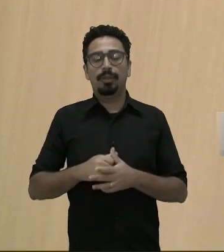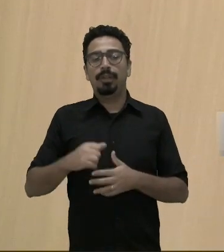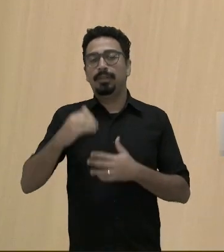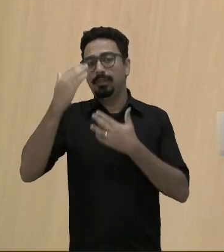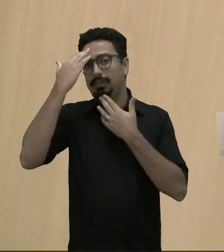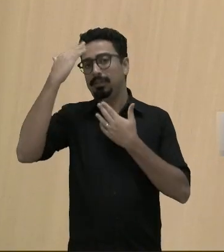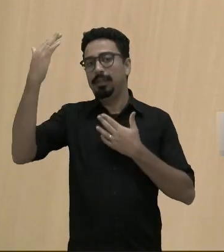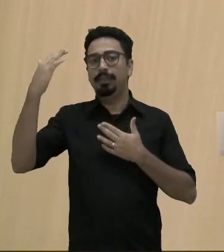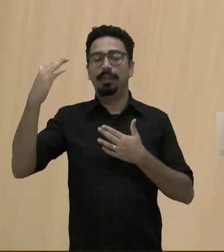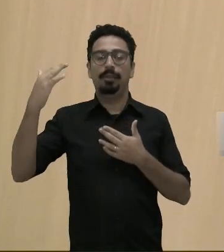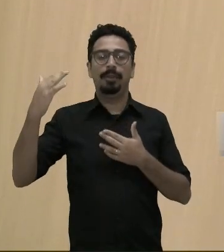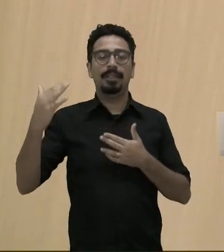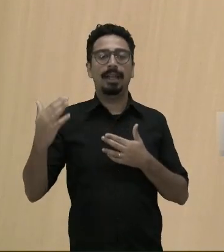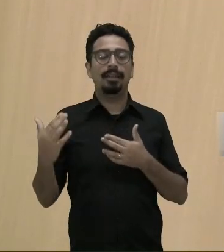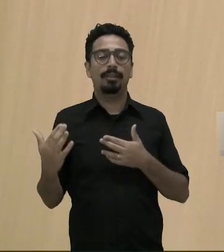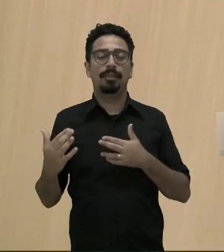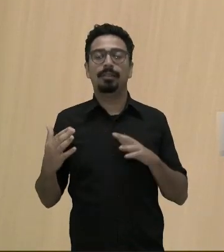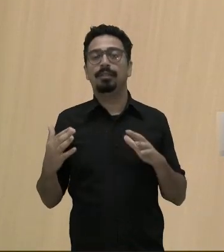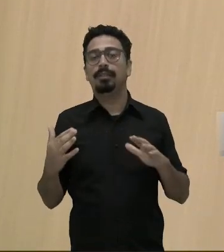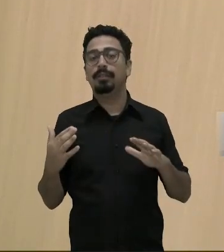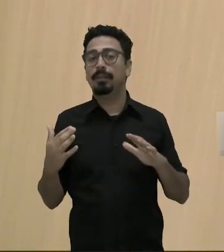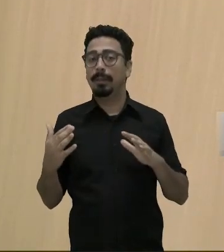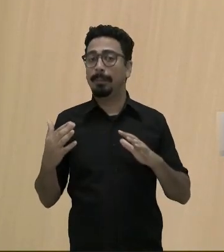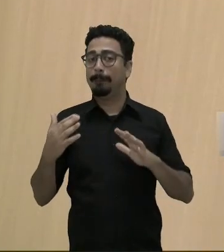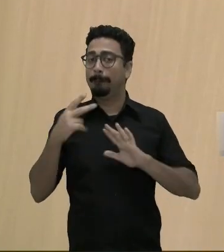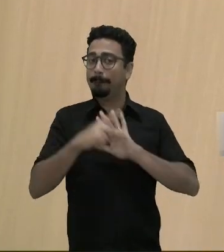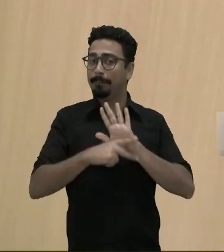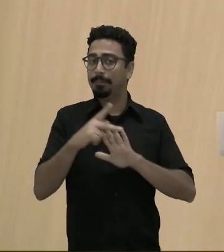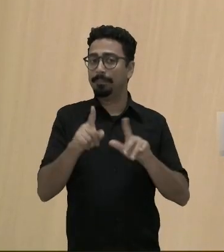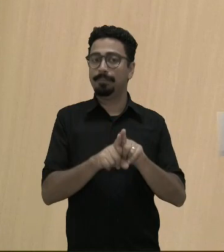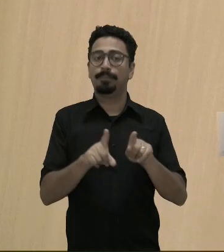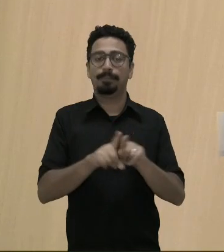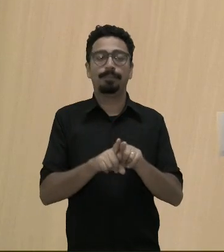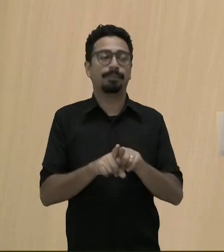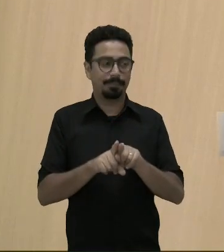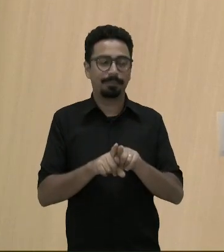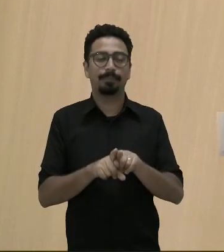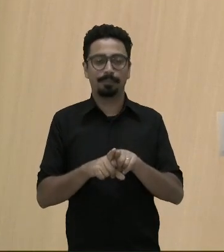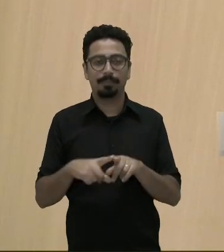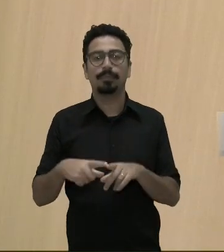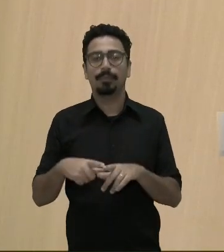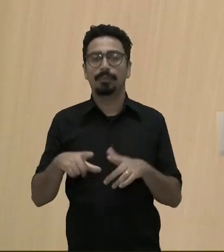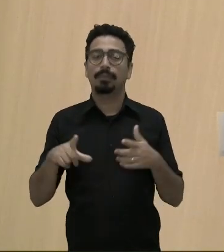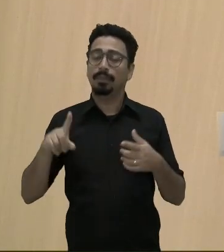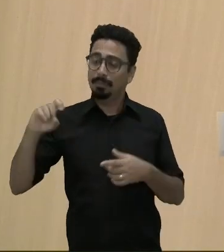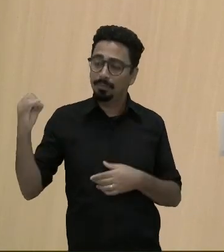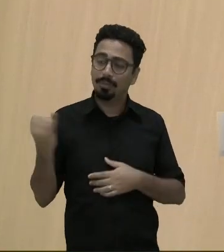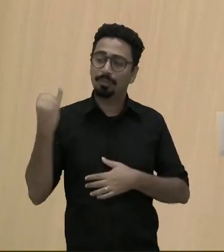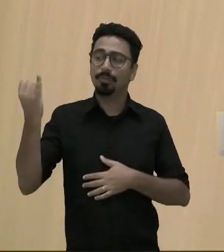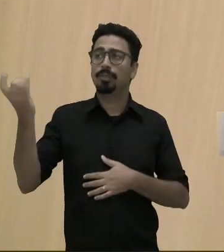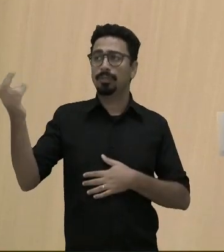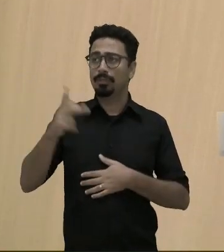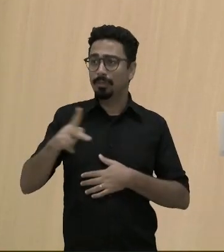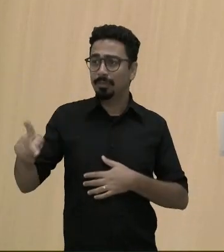projeto. Vocês são maravilhosos, professor Jairo. Isso é muito importante porque